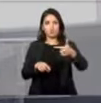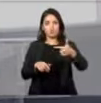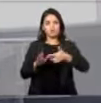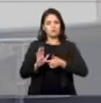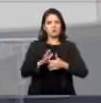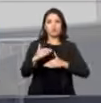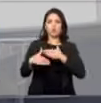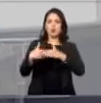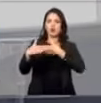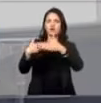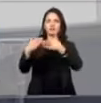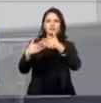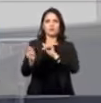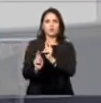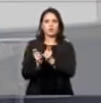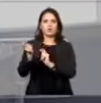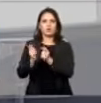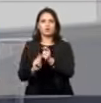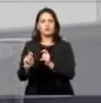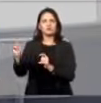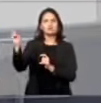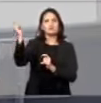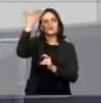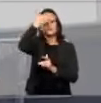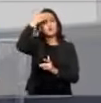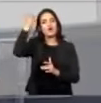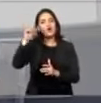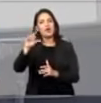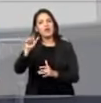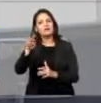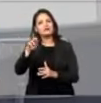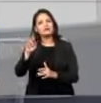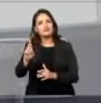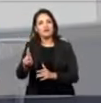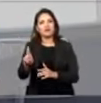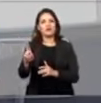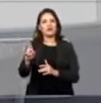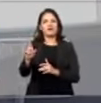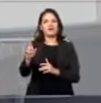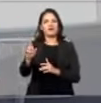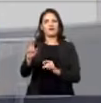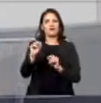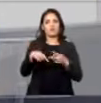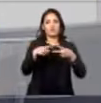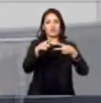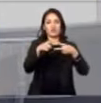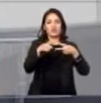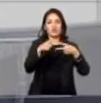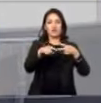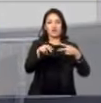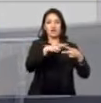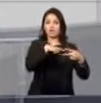do entretenimento e do lazer cultural: a China e o